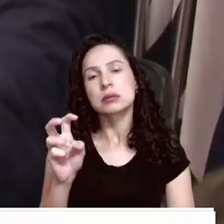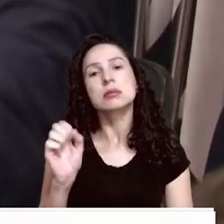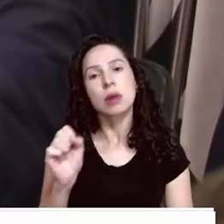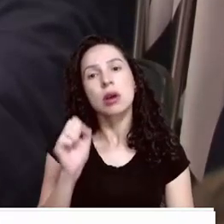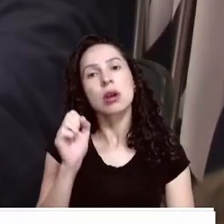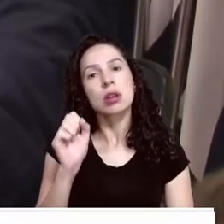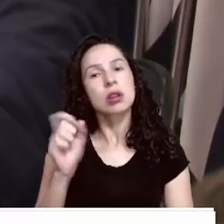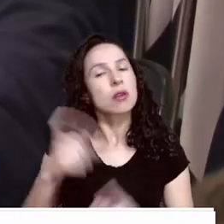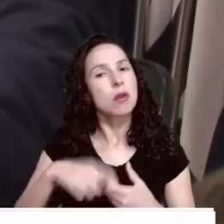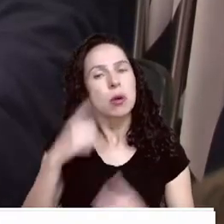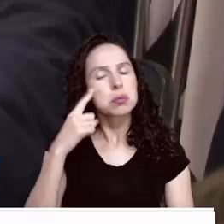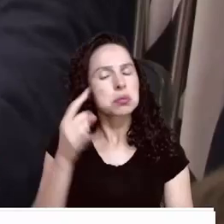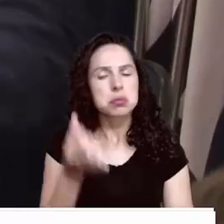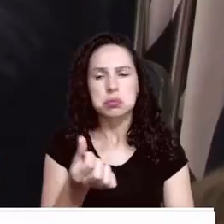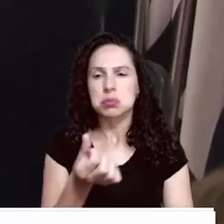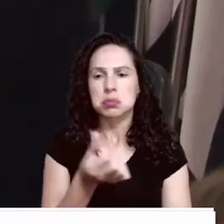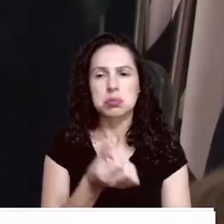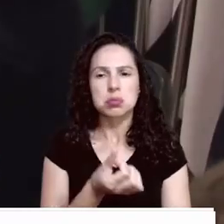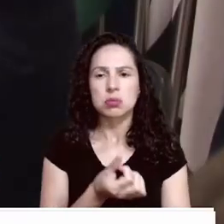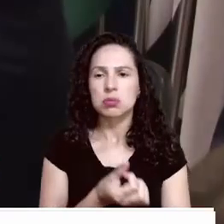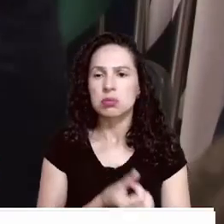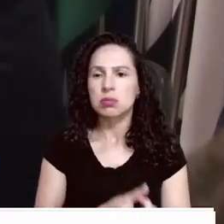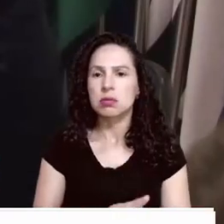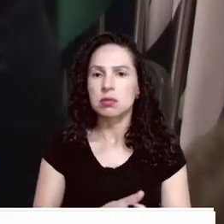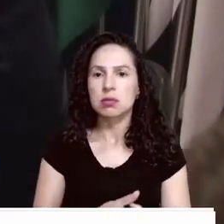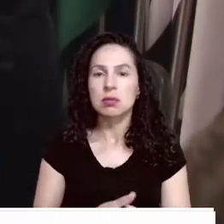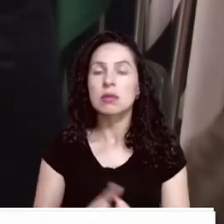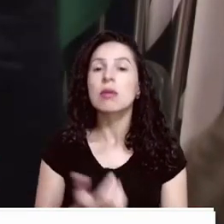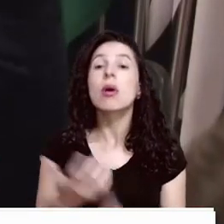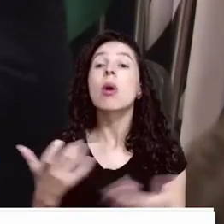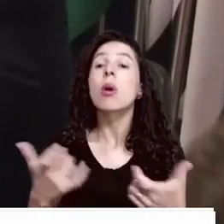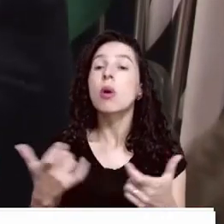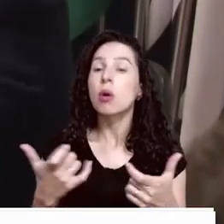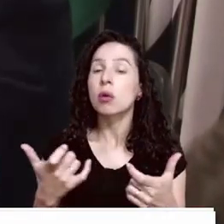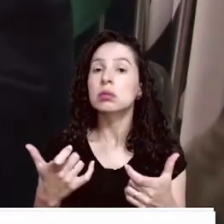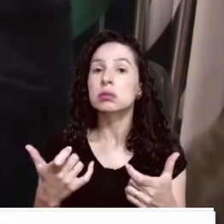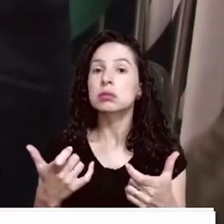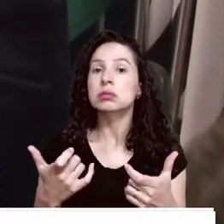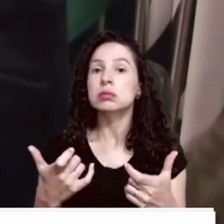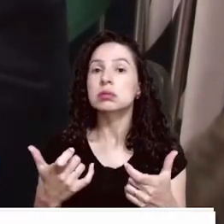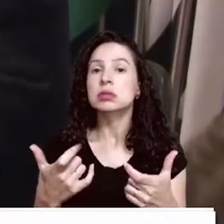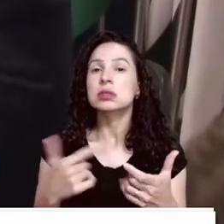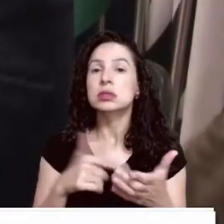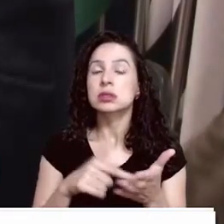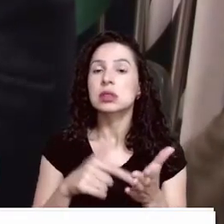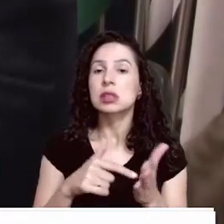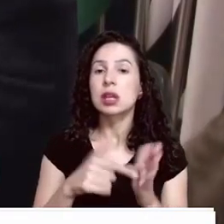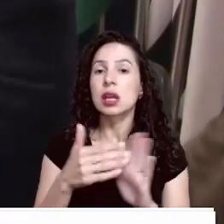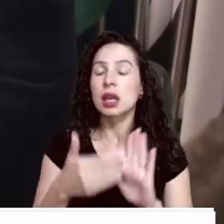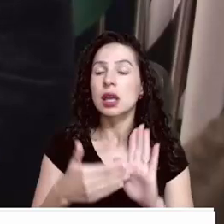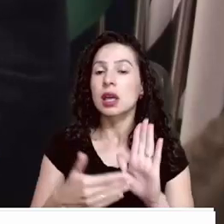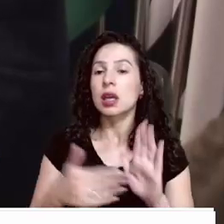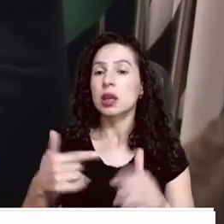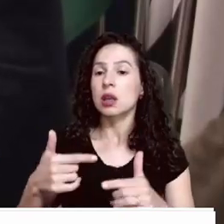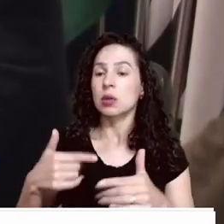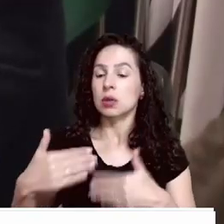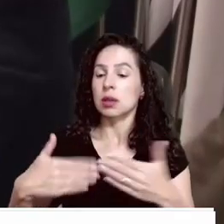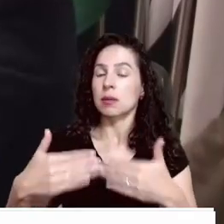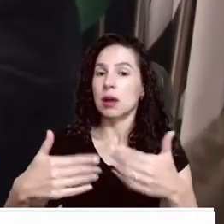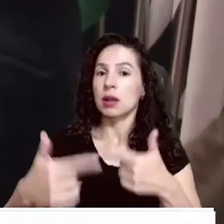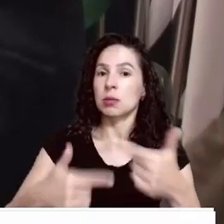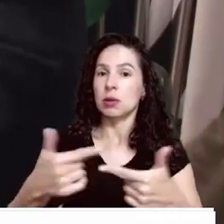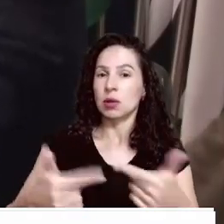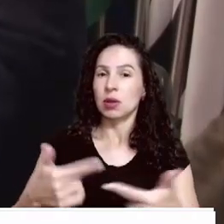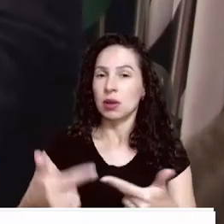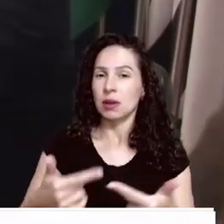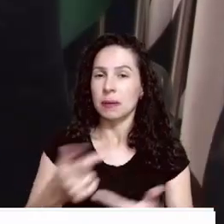6. Onde que está aí o processo, os servidores, quando da posse dos senhores que